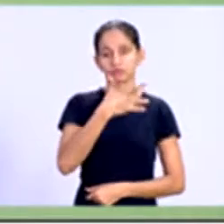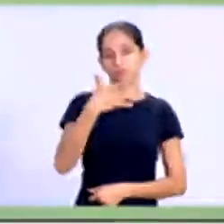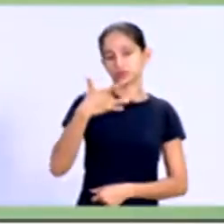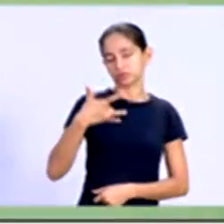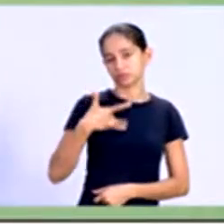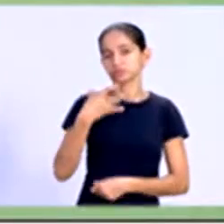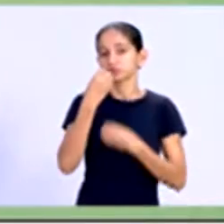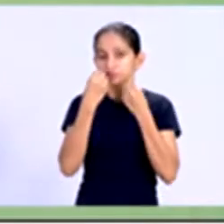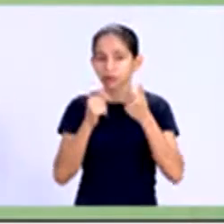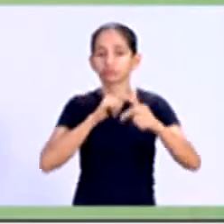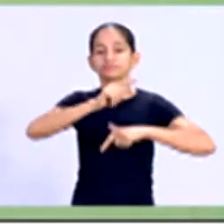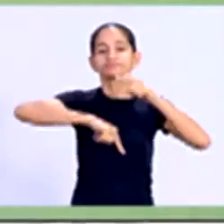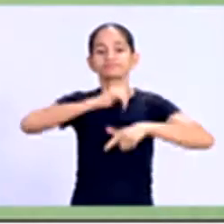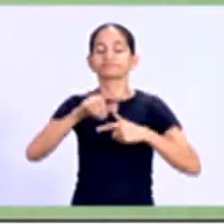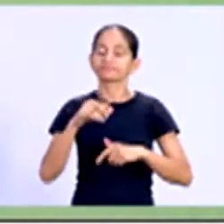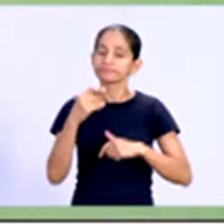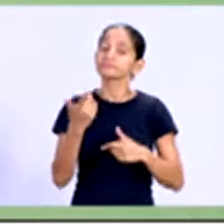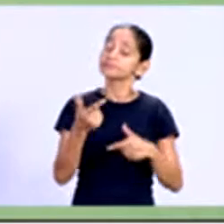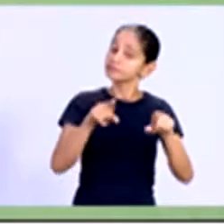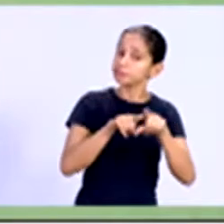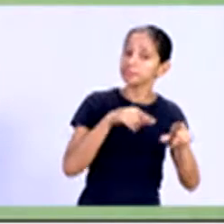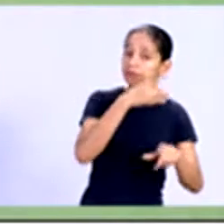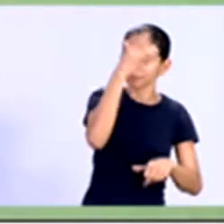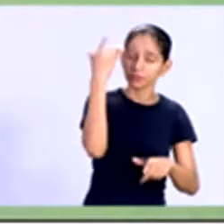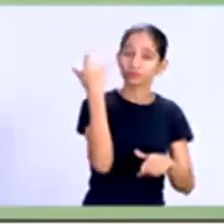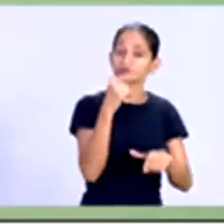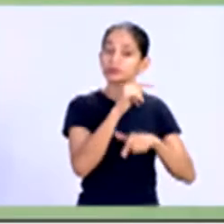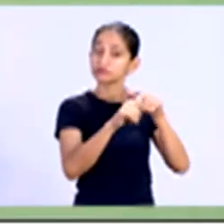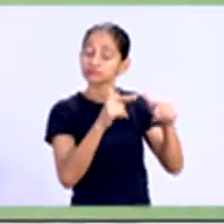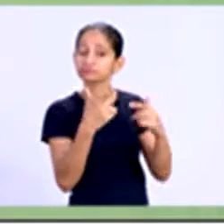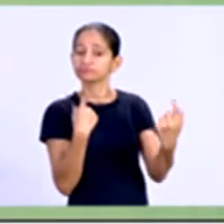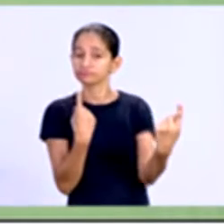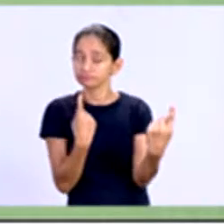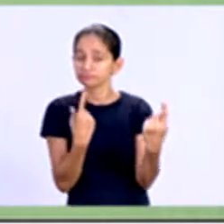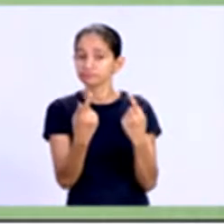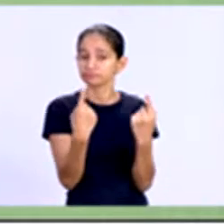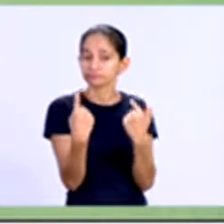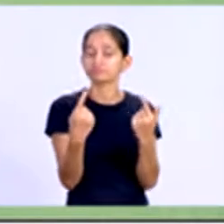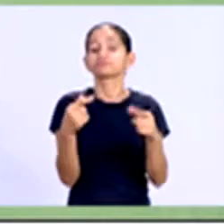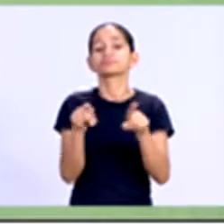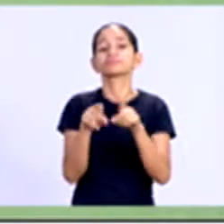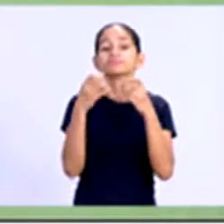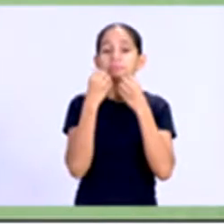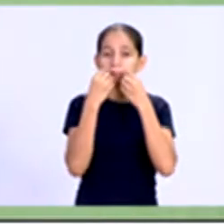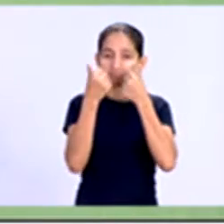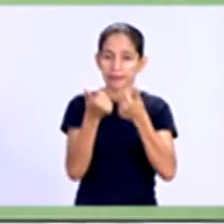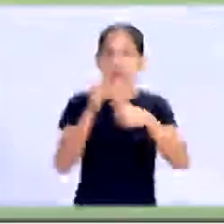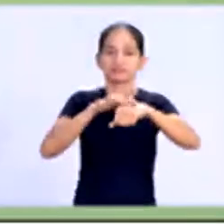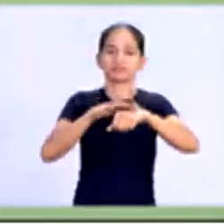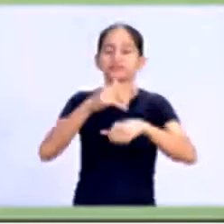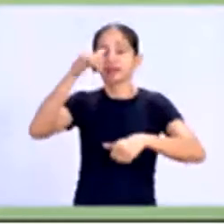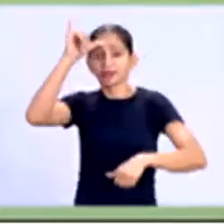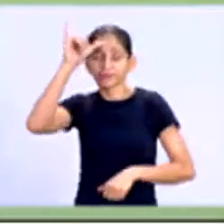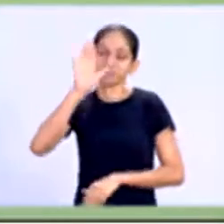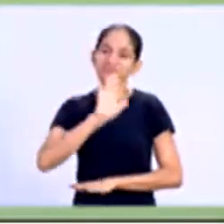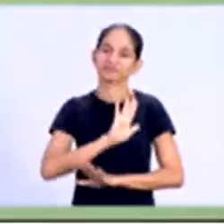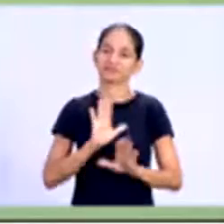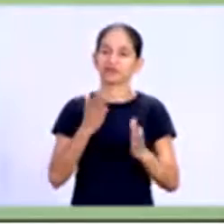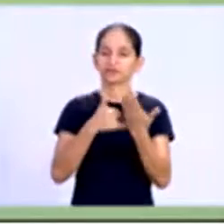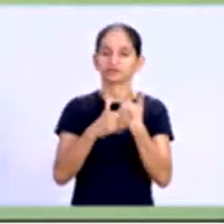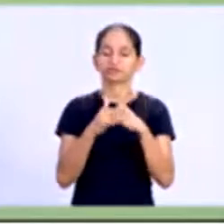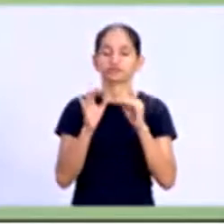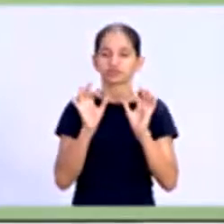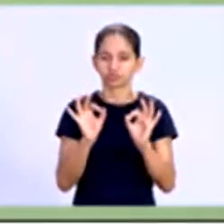do trabalhador e do consumidor e prevenir doenças. Então, a higiene